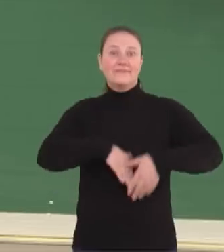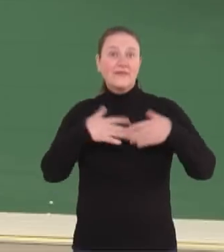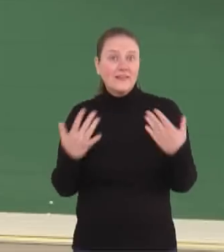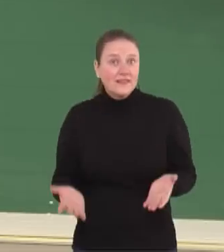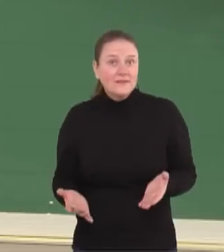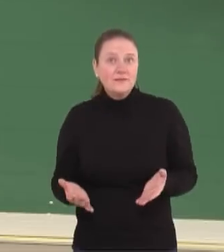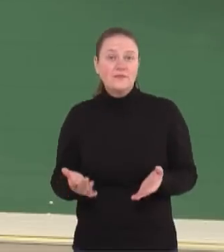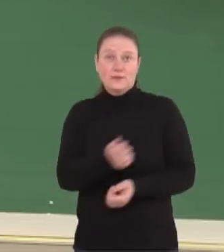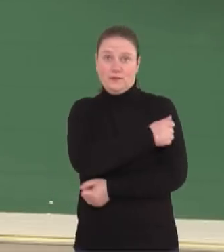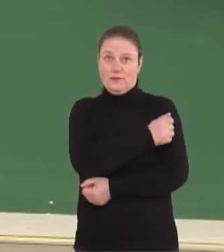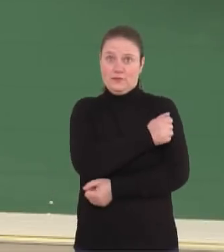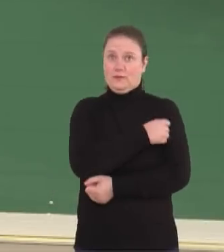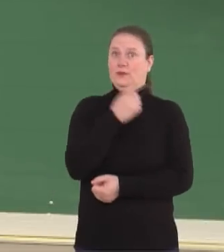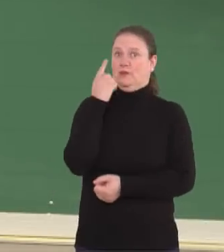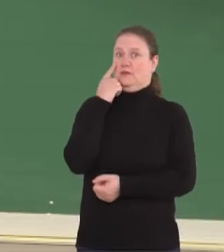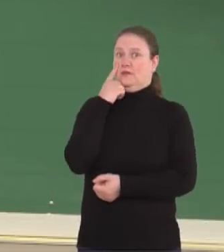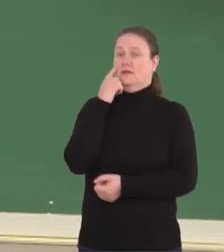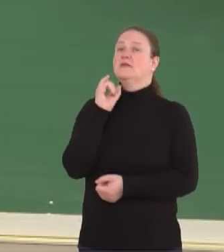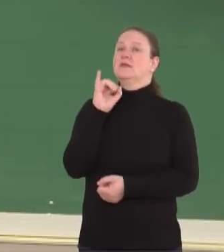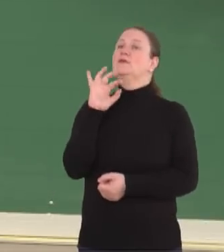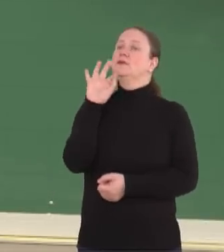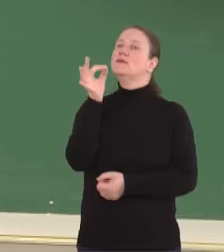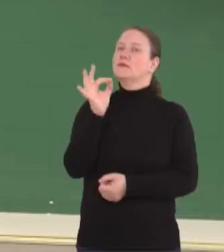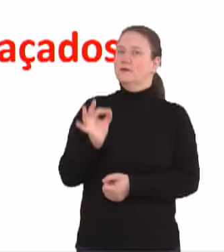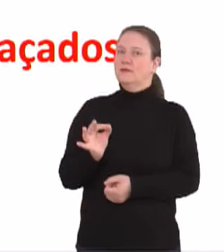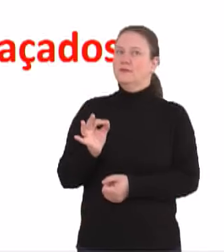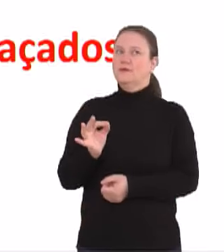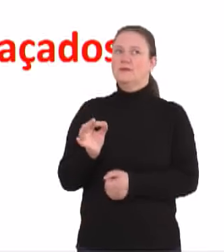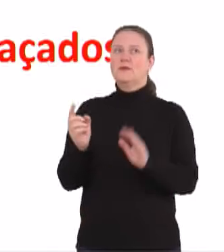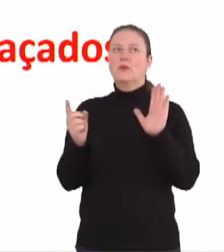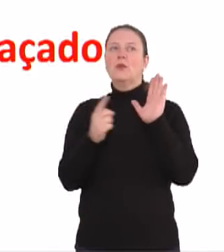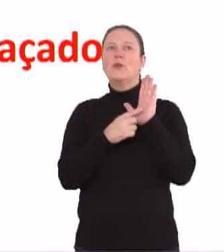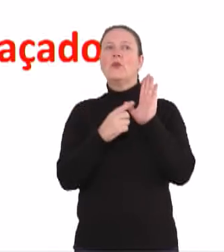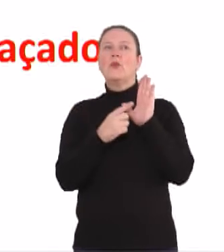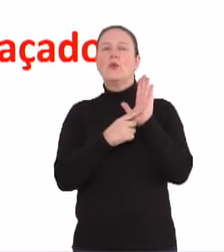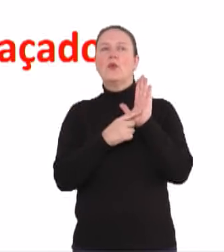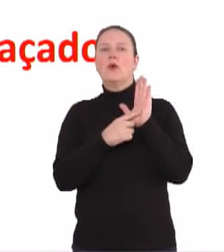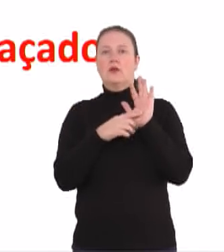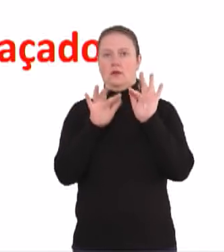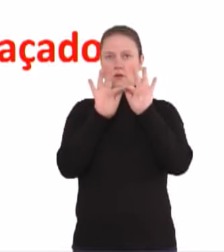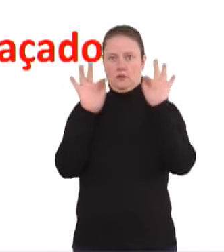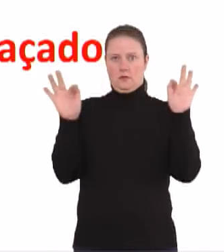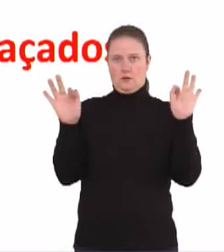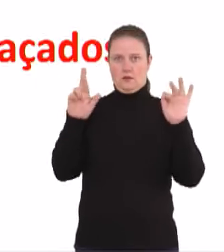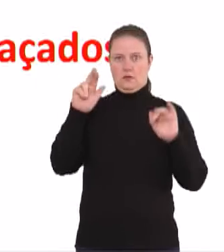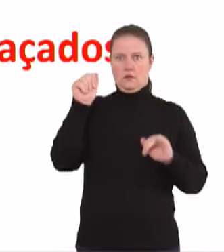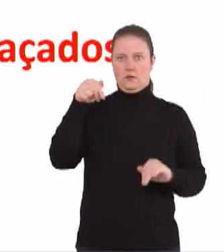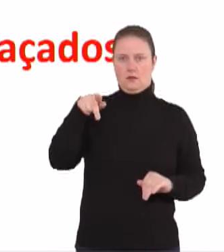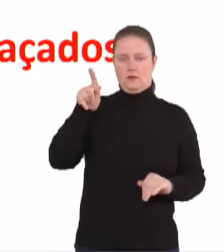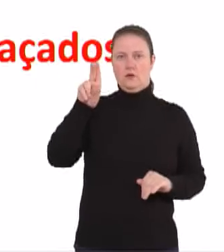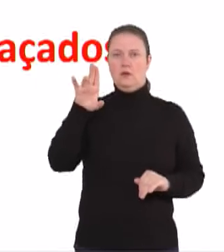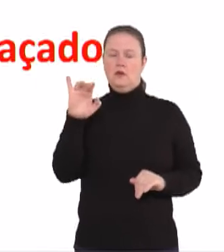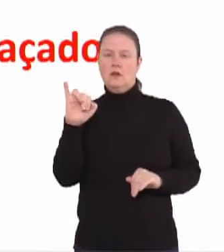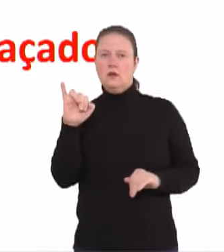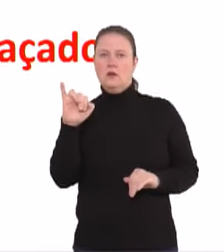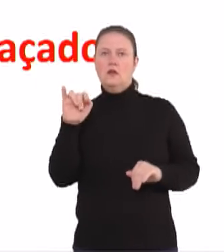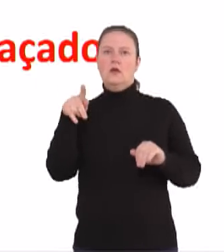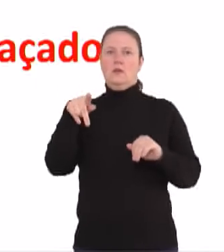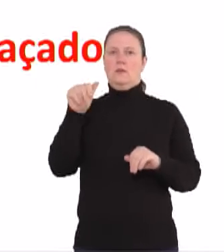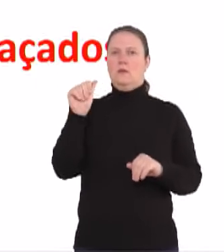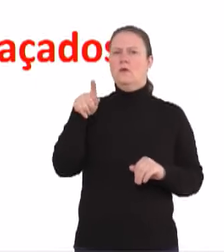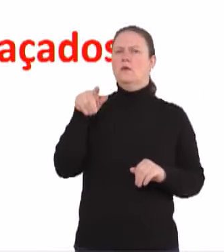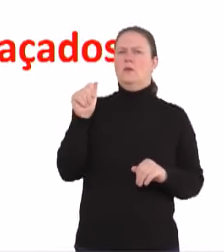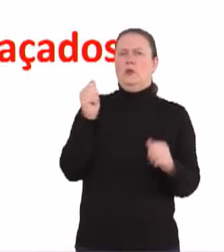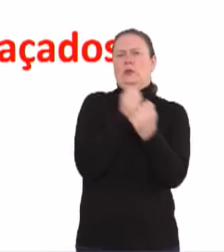Então, pessoal, vamos ver aí quem conseguiu acertar essa questão. Olha lá. Então, na frase Rangi e Papa viviam num